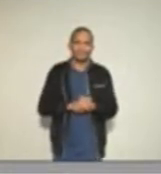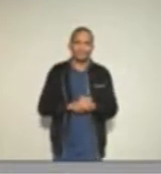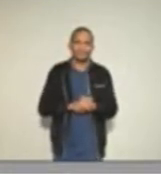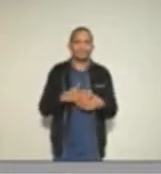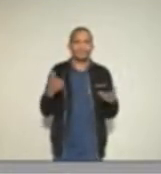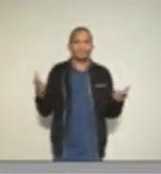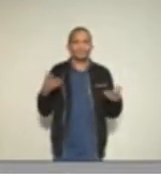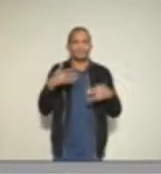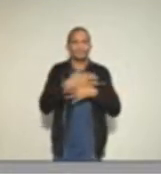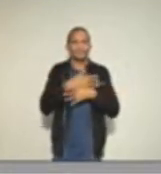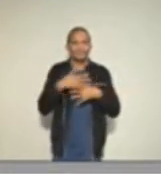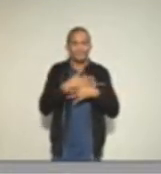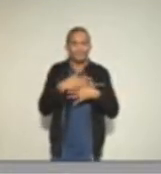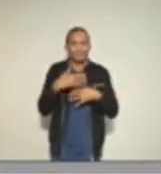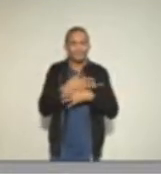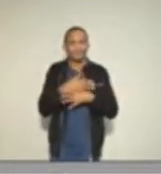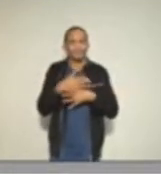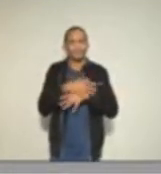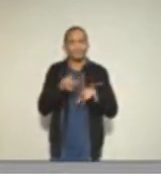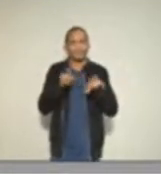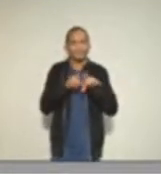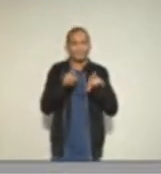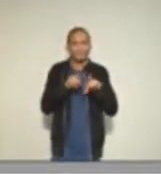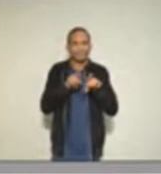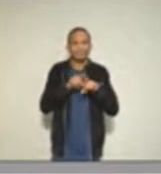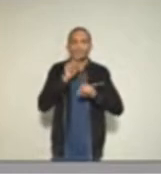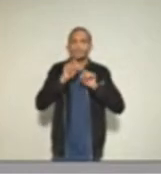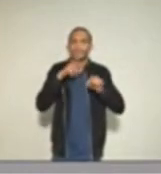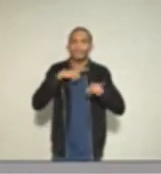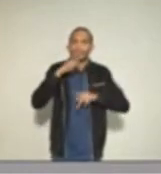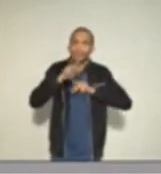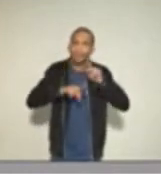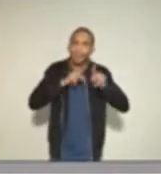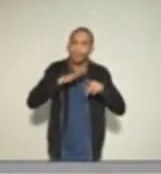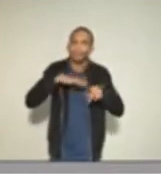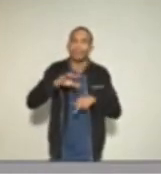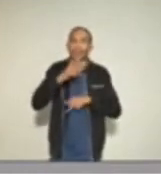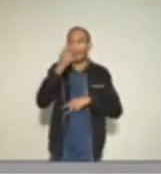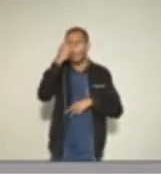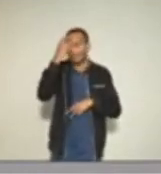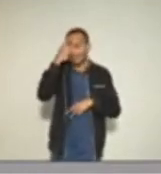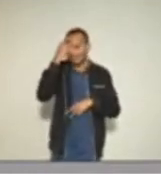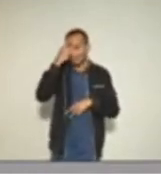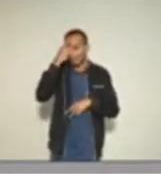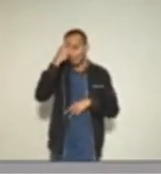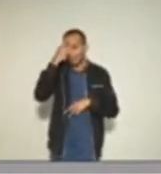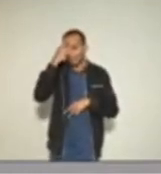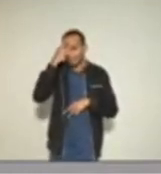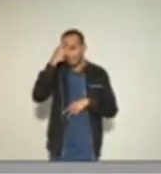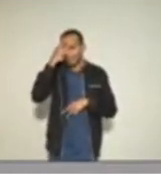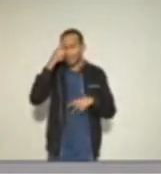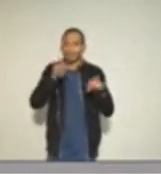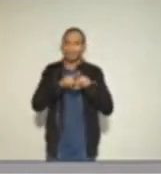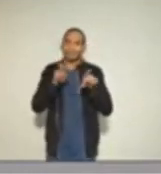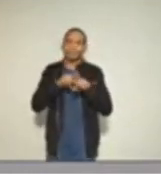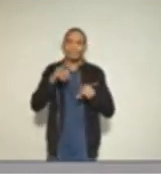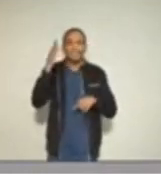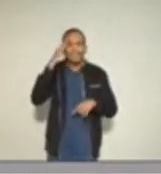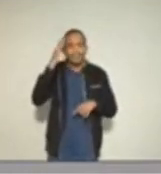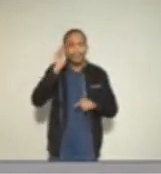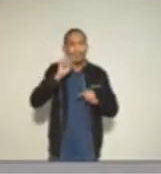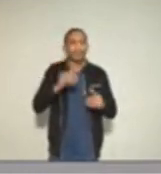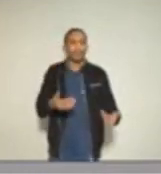É a cidade, vereador André Santos, que tem uma população consciente, que sabe das